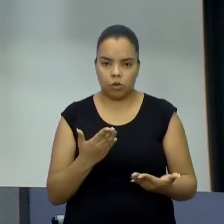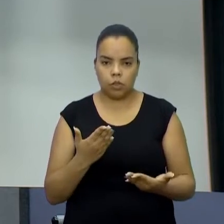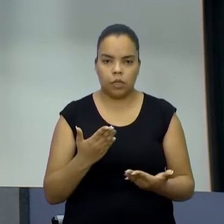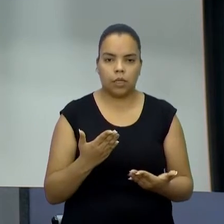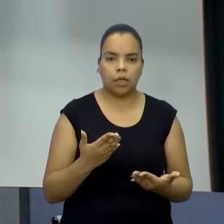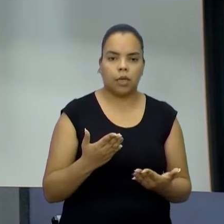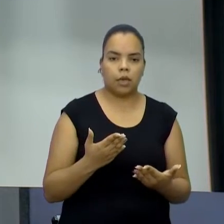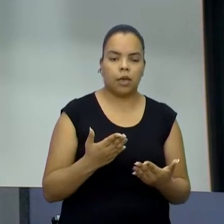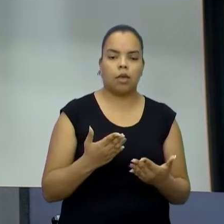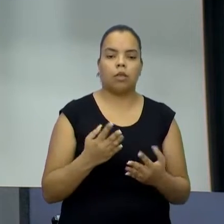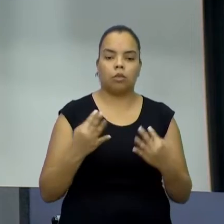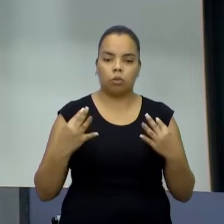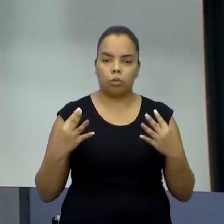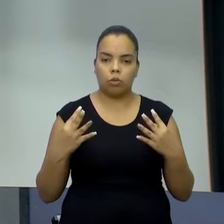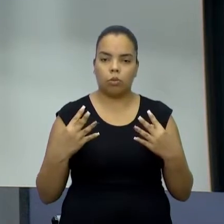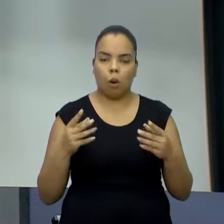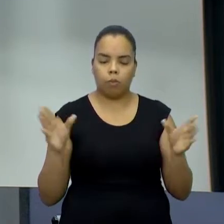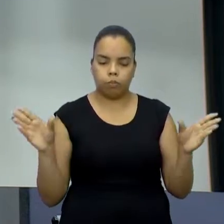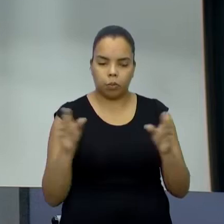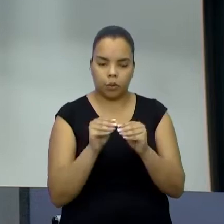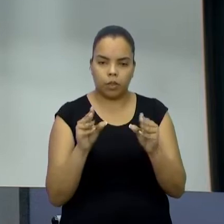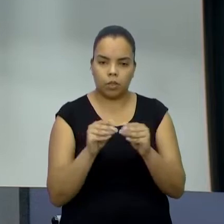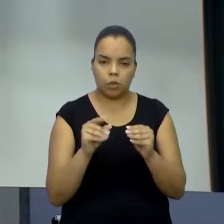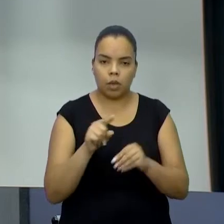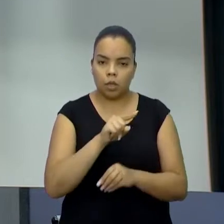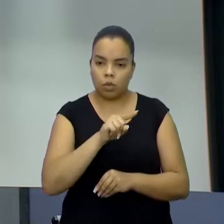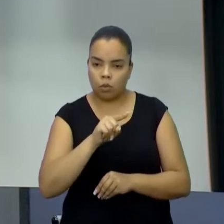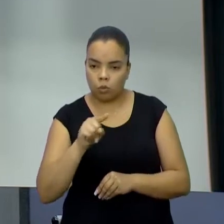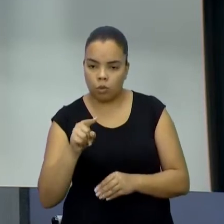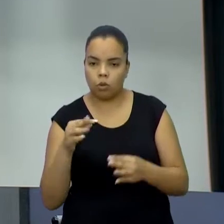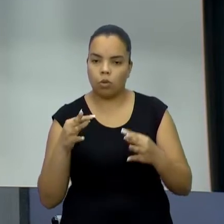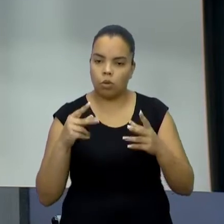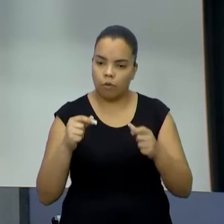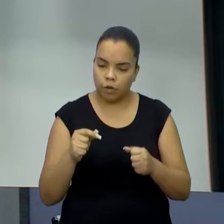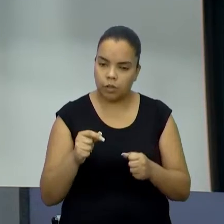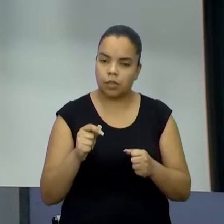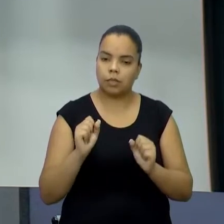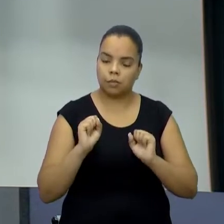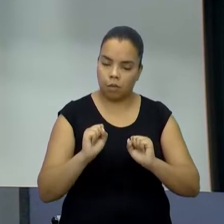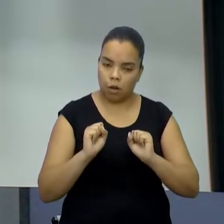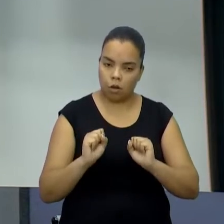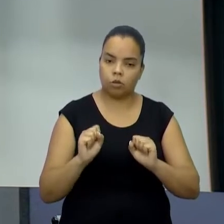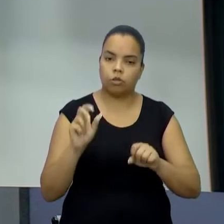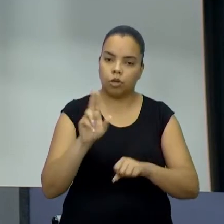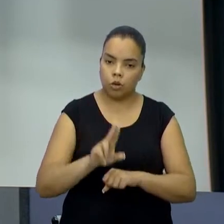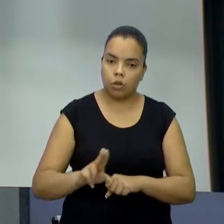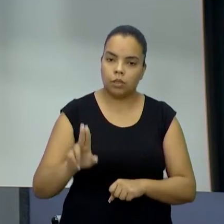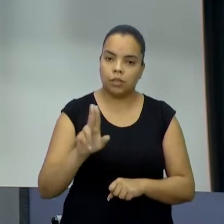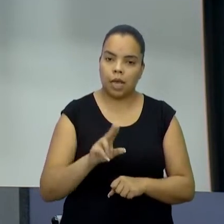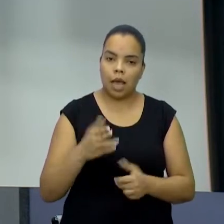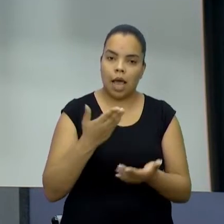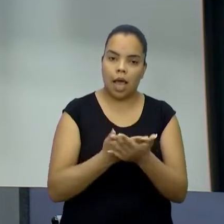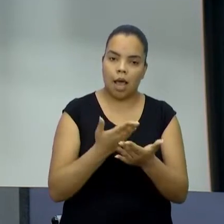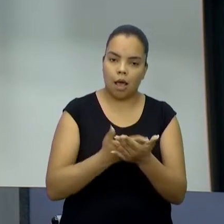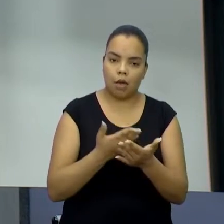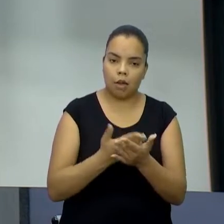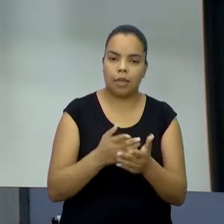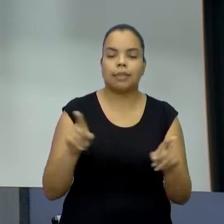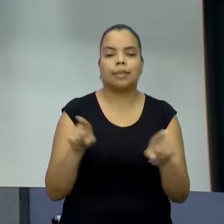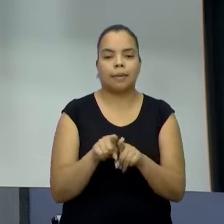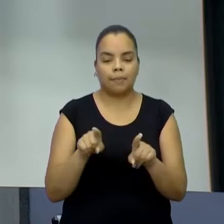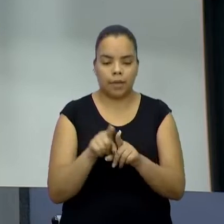no semestre, para que vocês possam usar essa aula nesse momento também